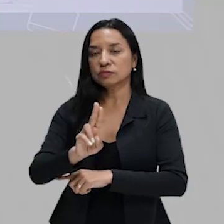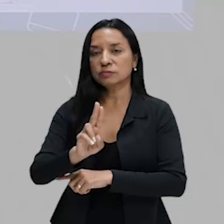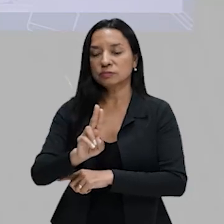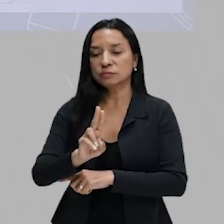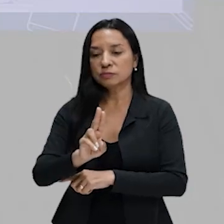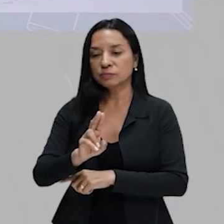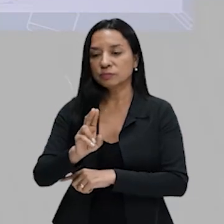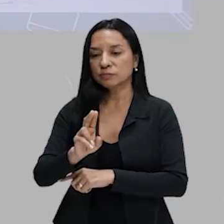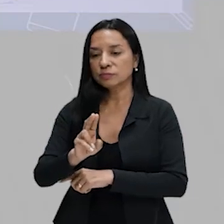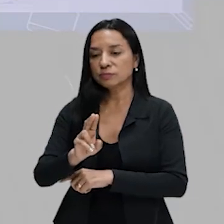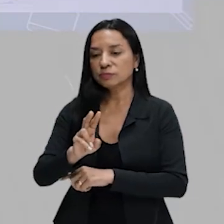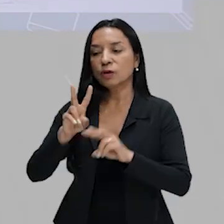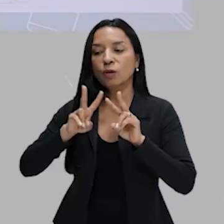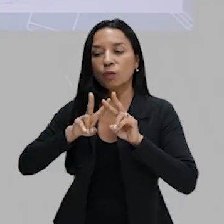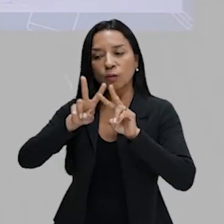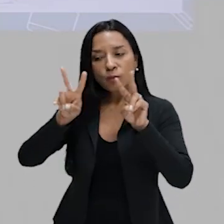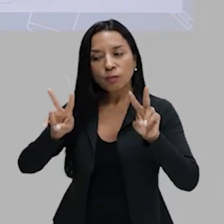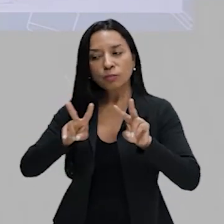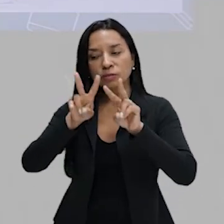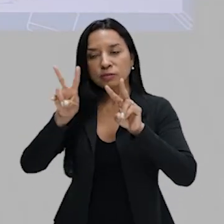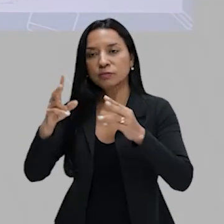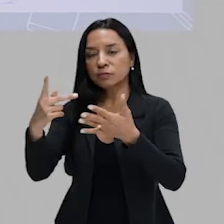Então, ele observou um fato,